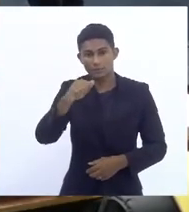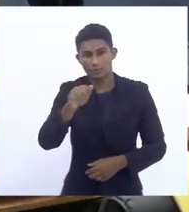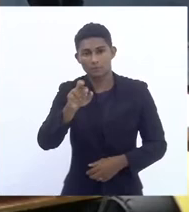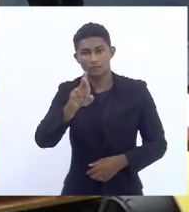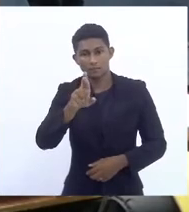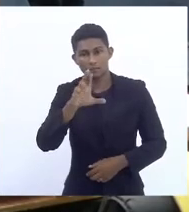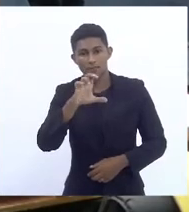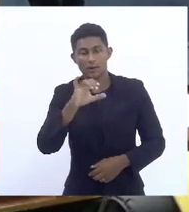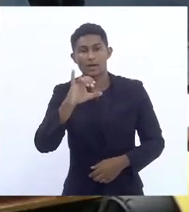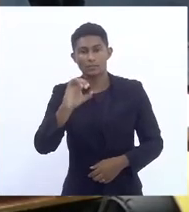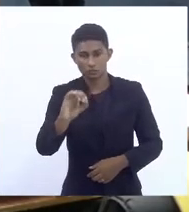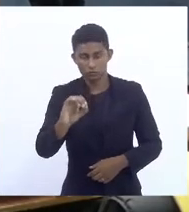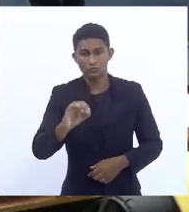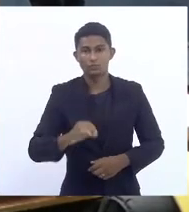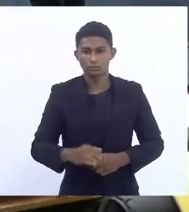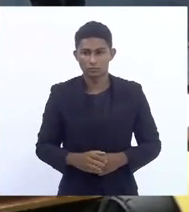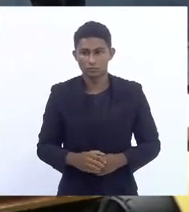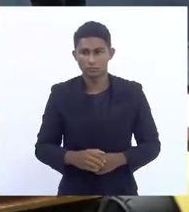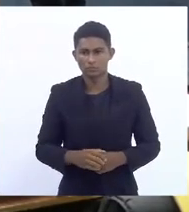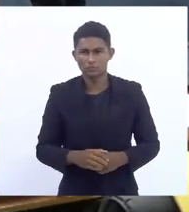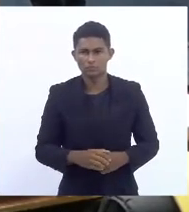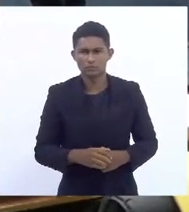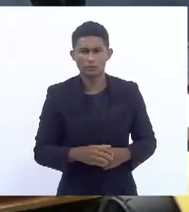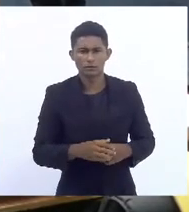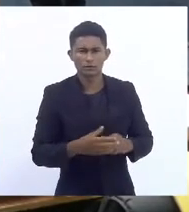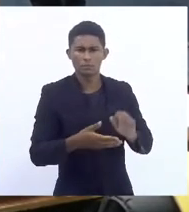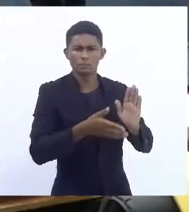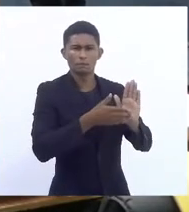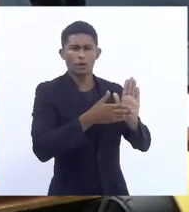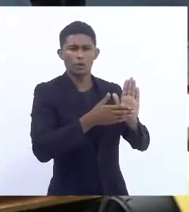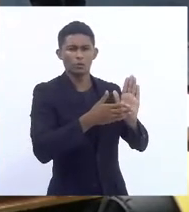Segundo da pauta. Segundo da pauta, deputado.